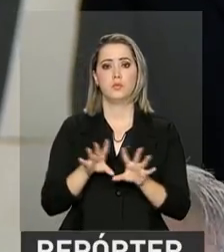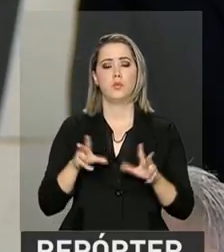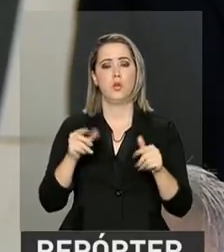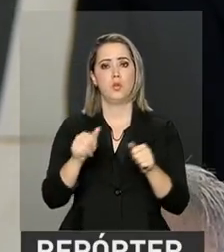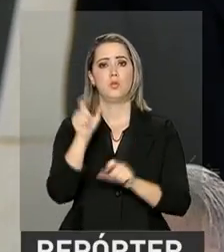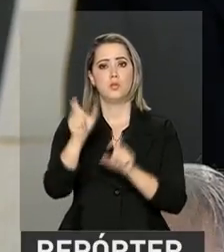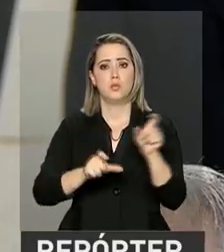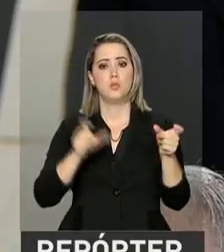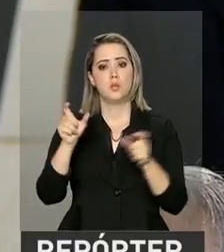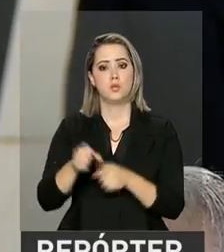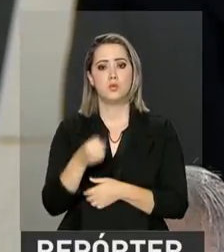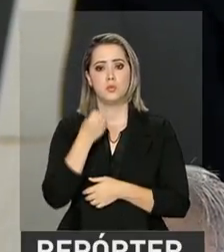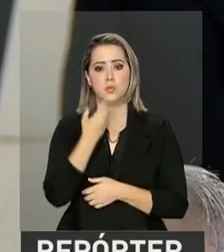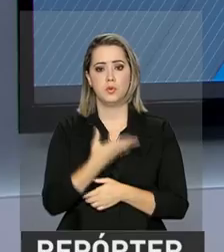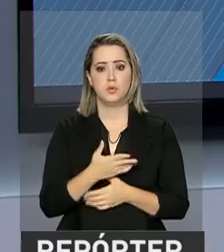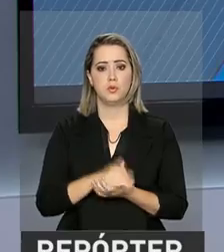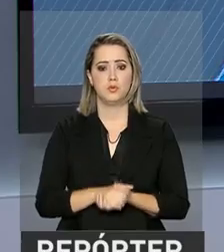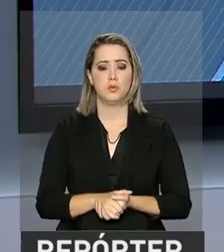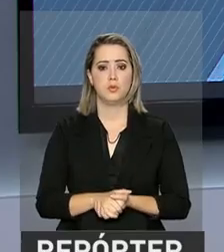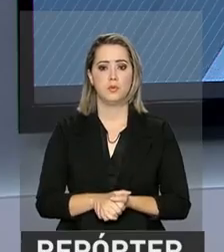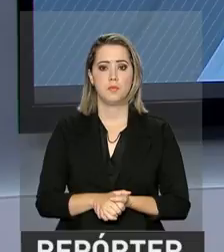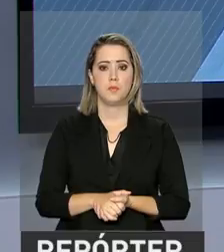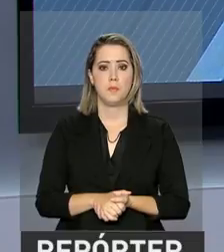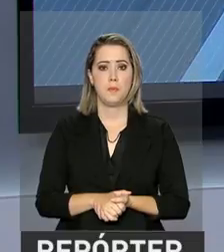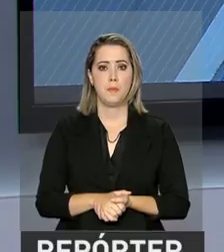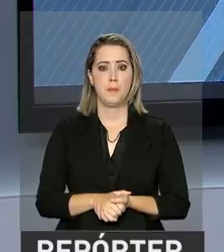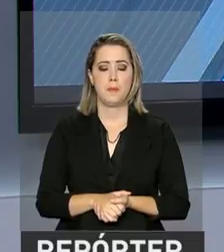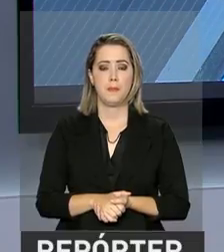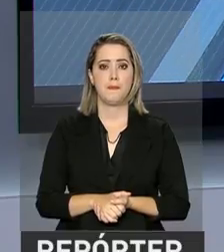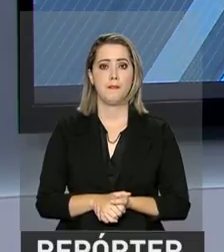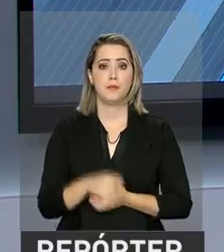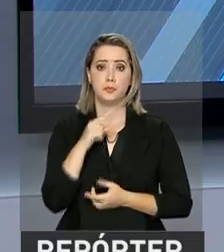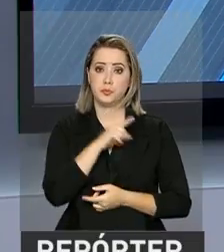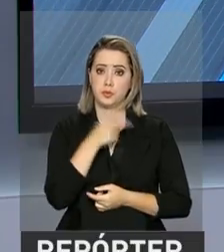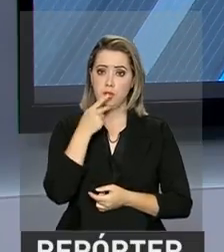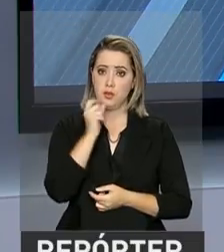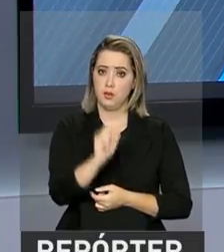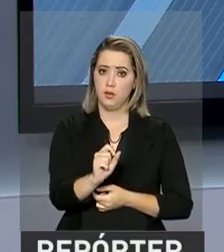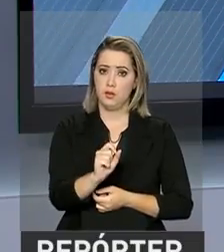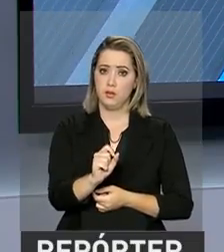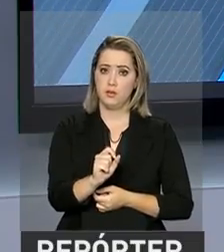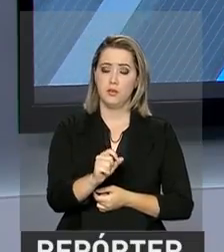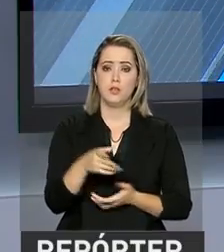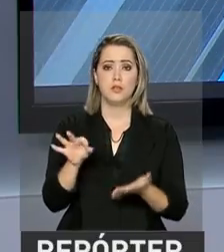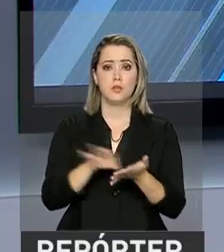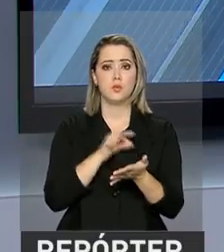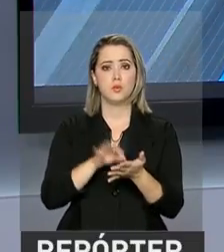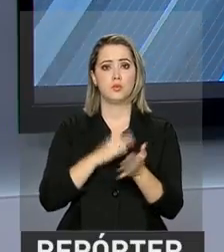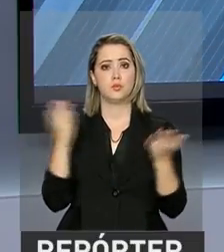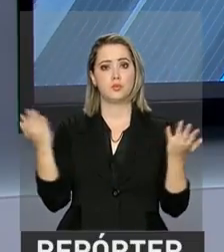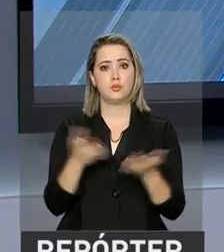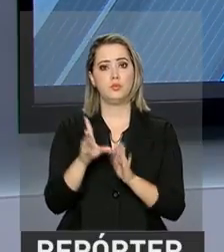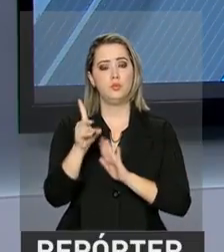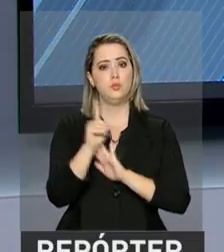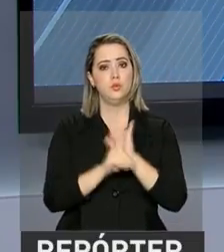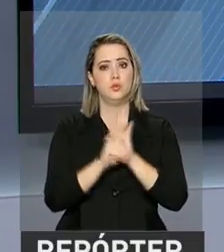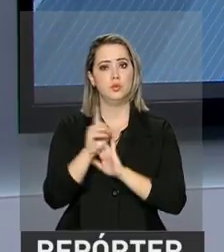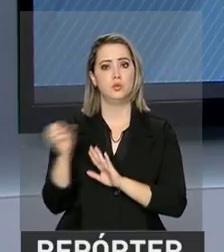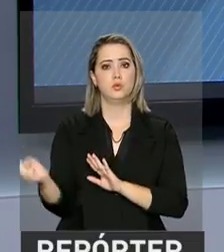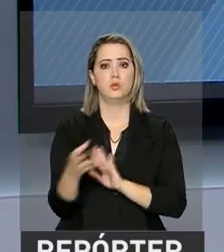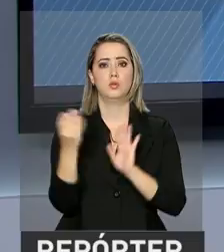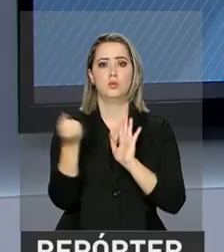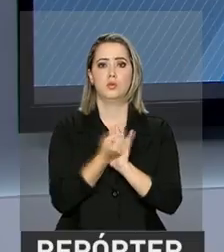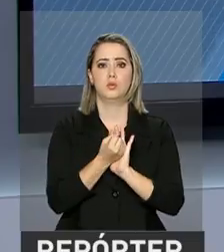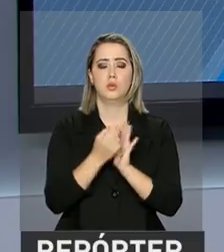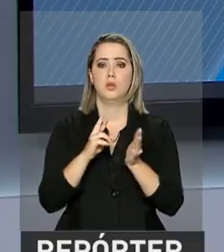desfrutaram o presidente michel temer assinou hoje um decreto para a modernização do marco regulatório